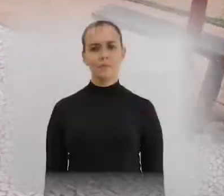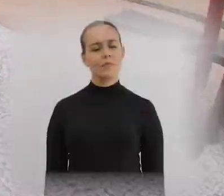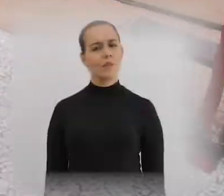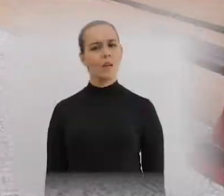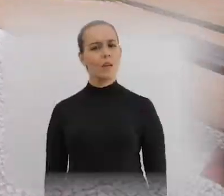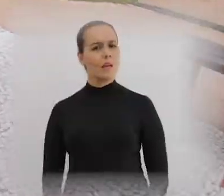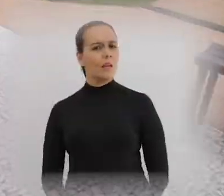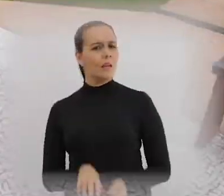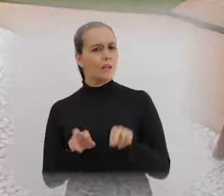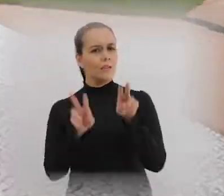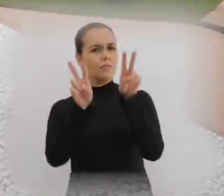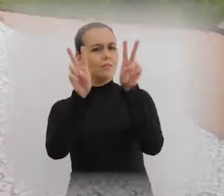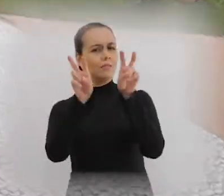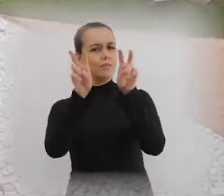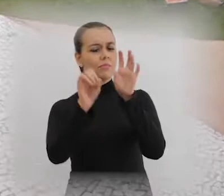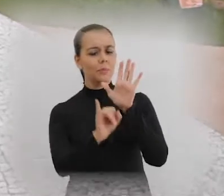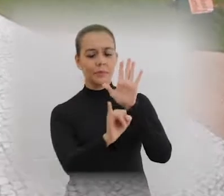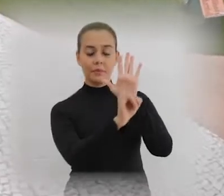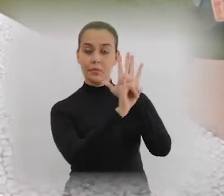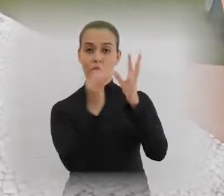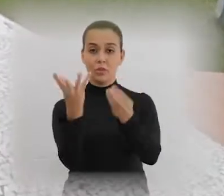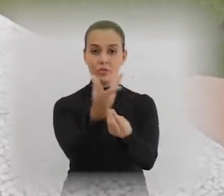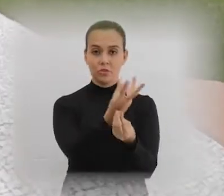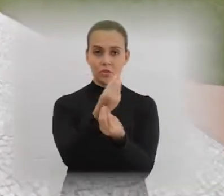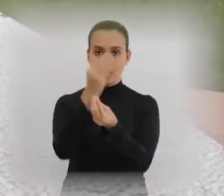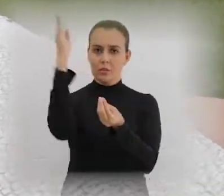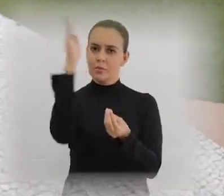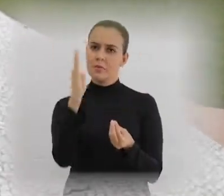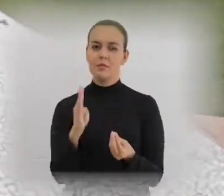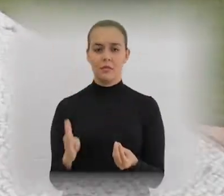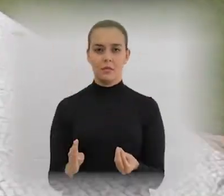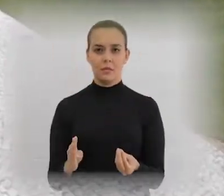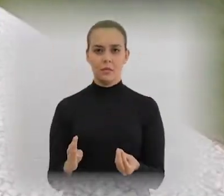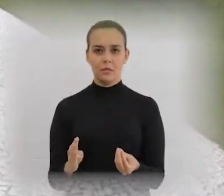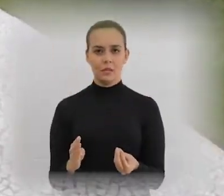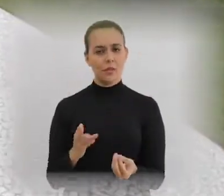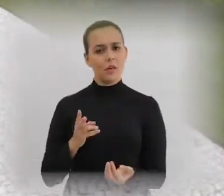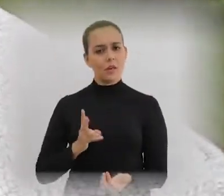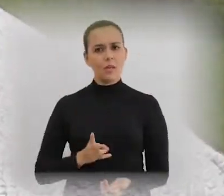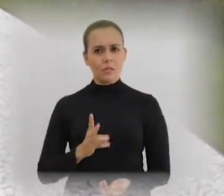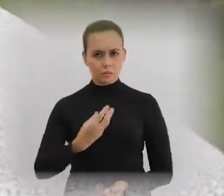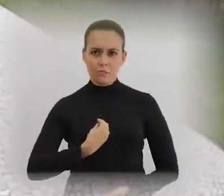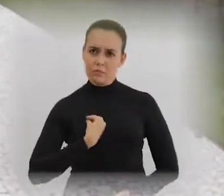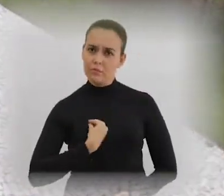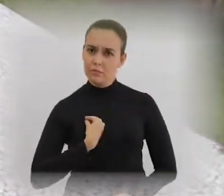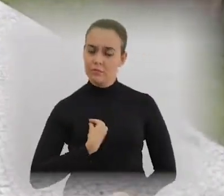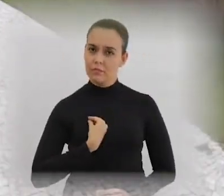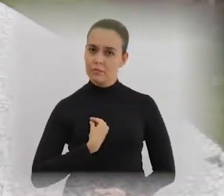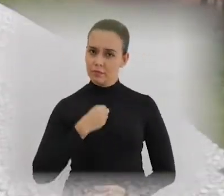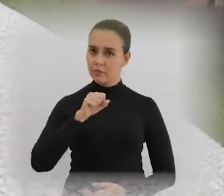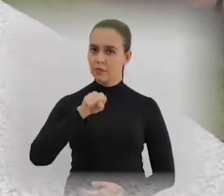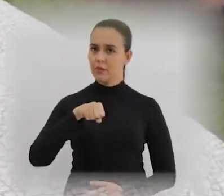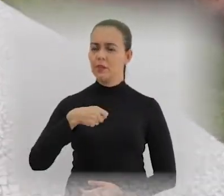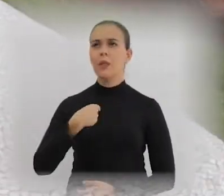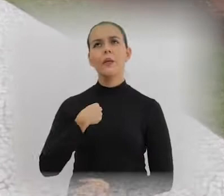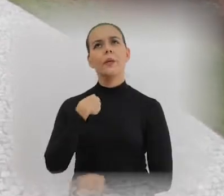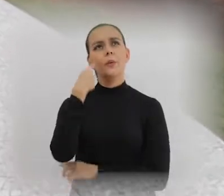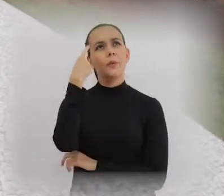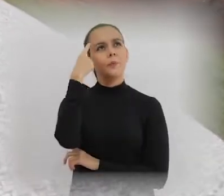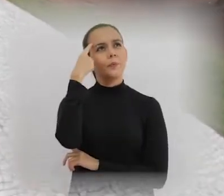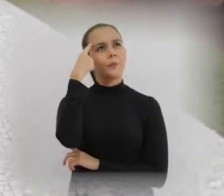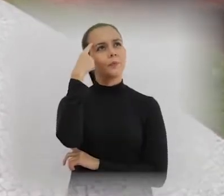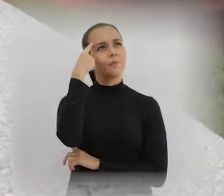essa questão da identidade da arte brasileira, ela sempre teve, de certa maneira, presente. E aí eu estou